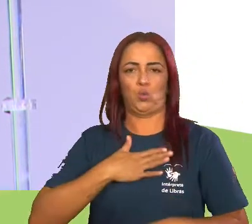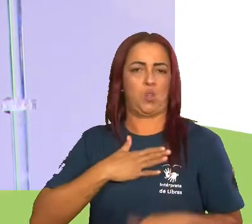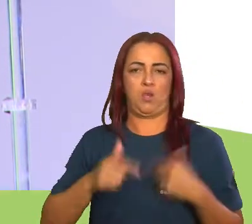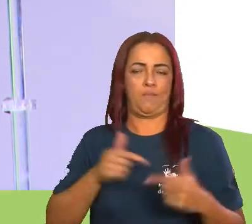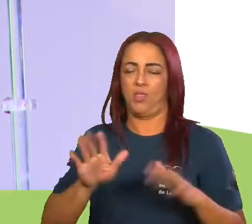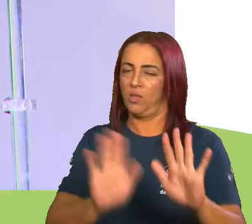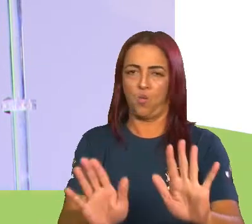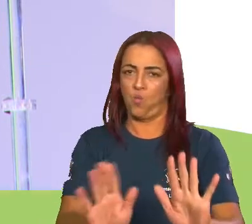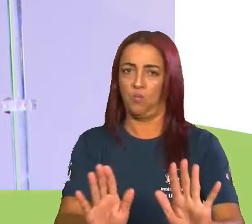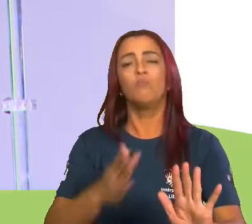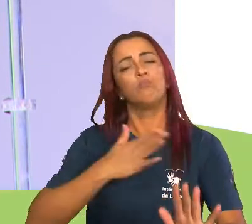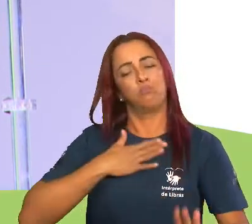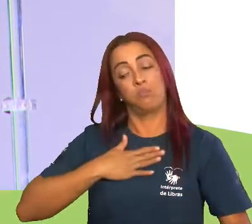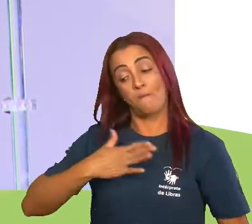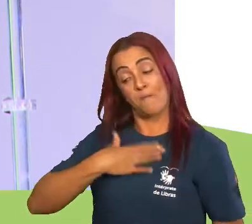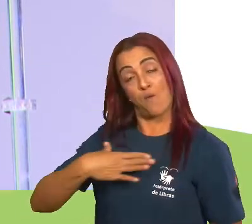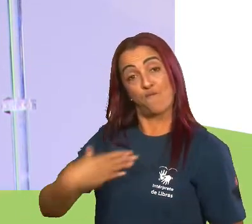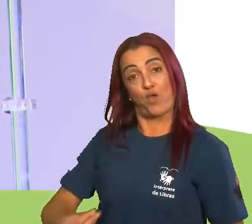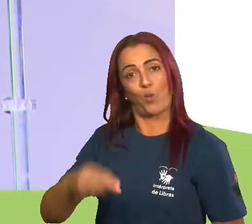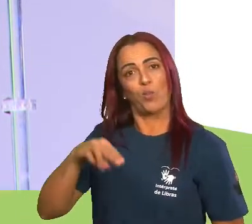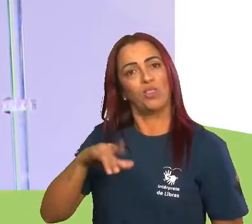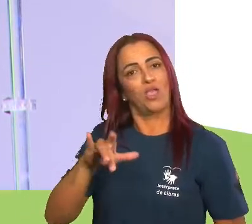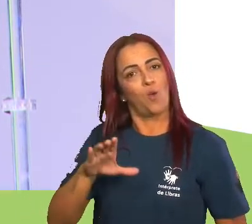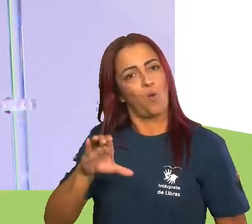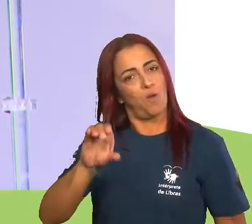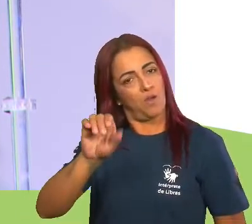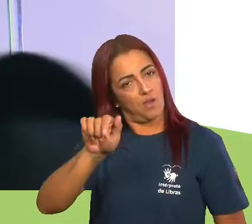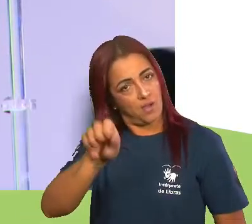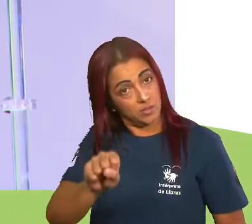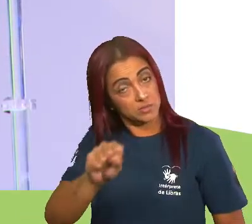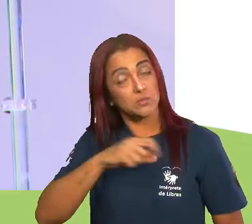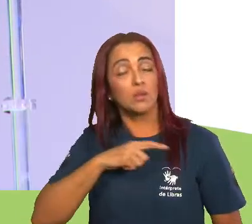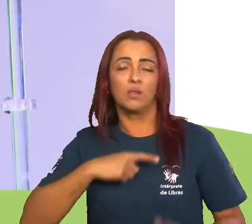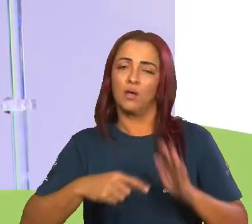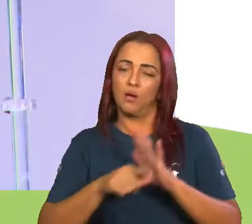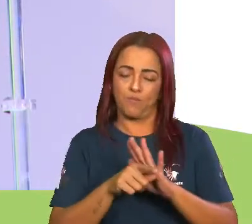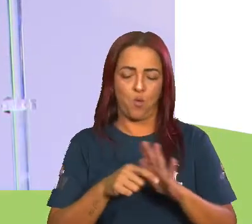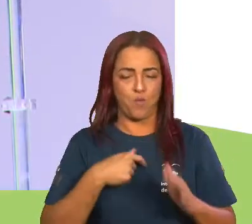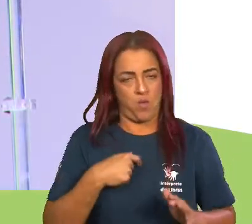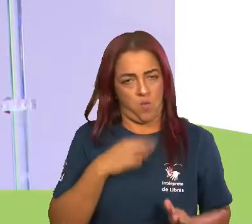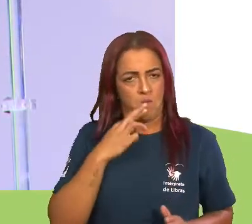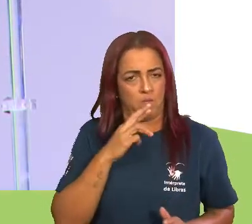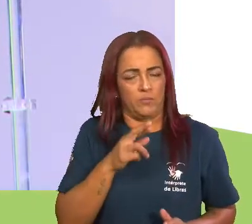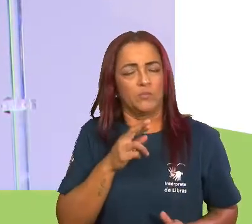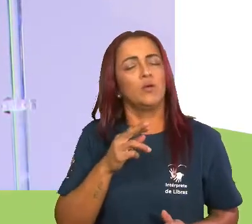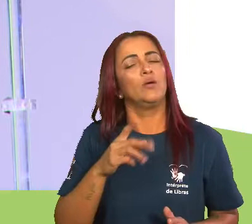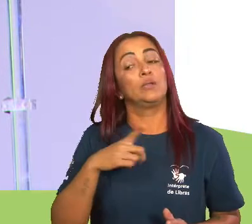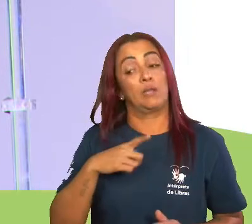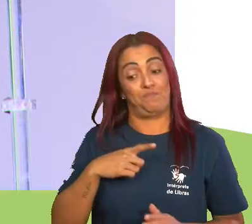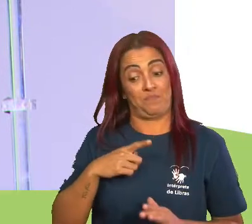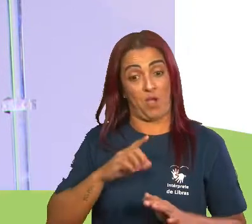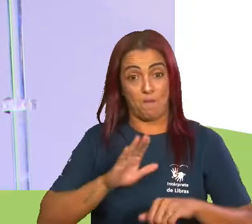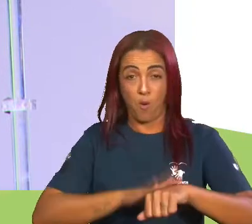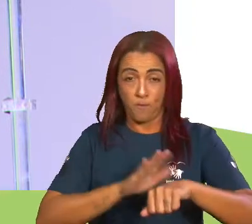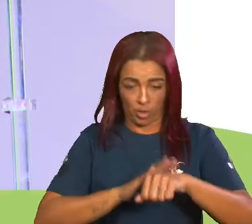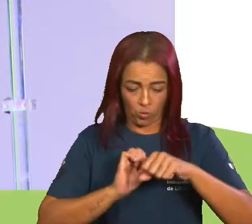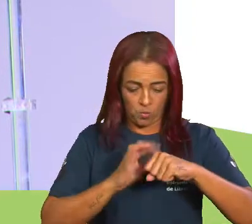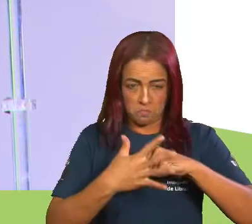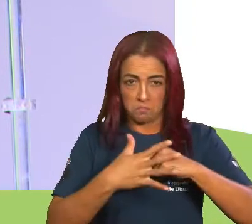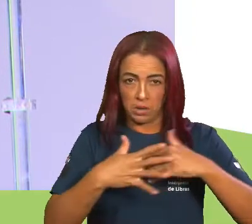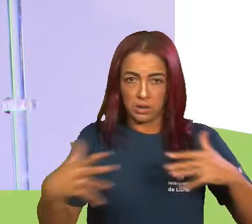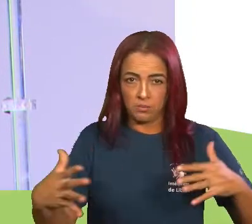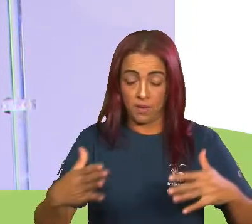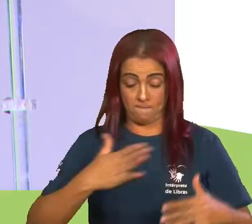como mãe do Nicolas. Na pandemia, o Nicolas, sempre muito atento a tudo que acontece